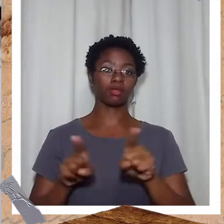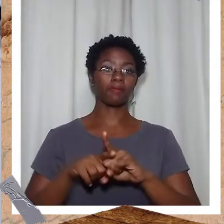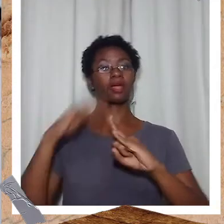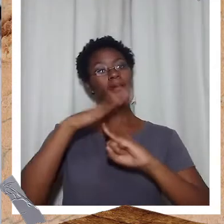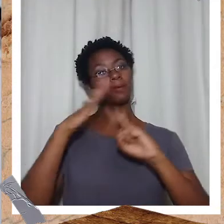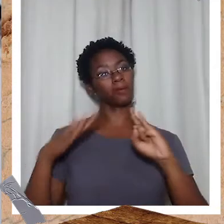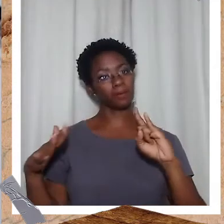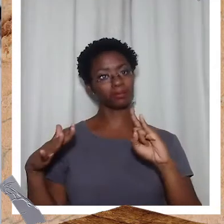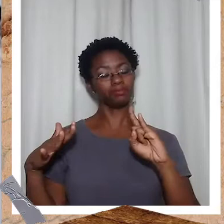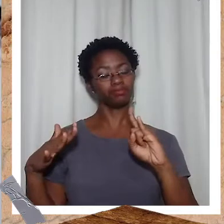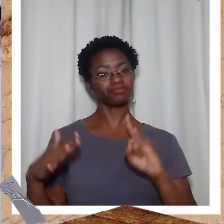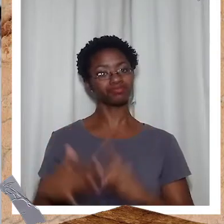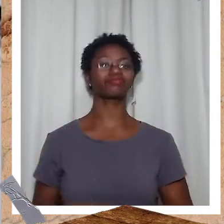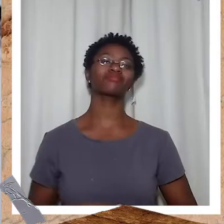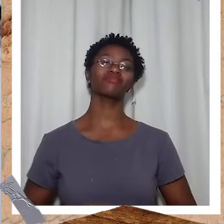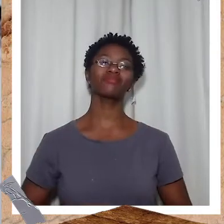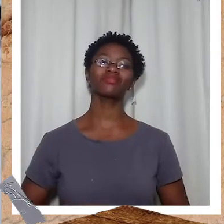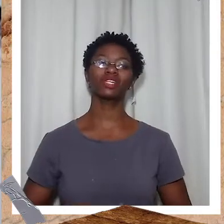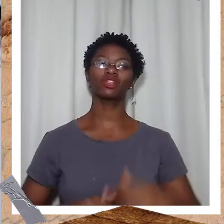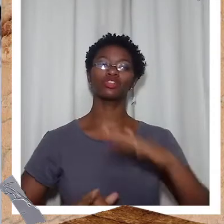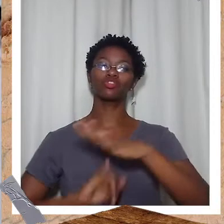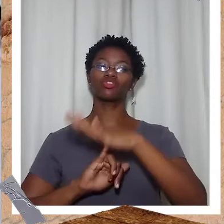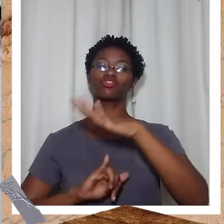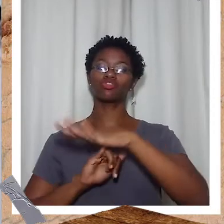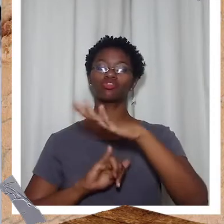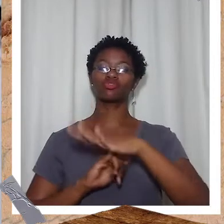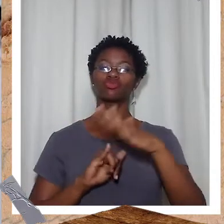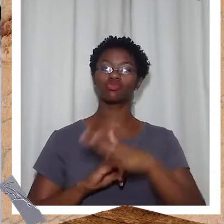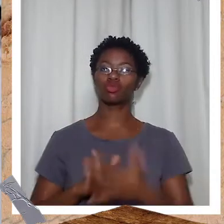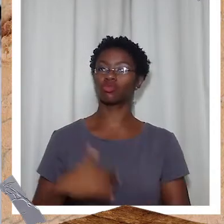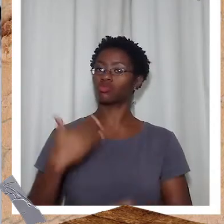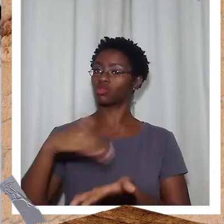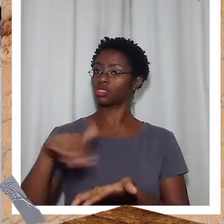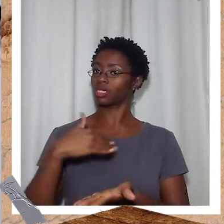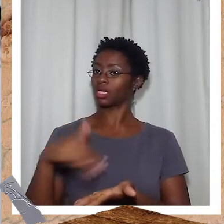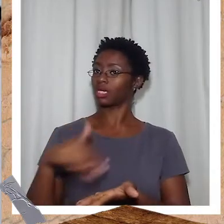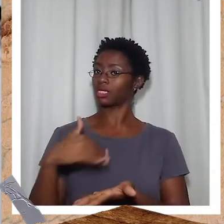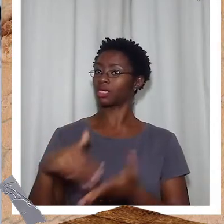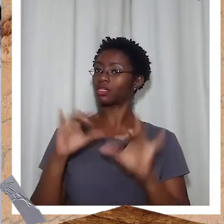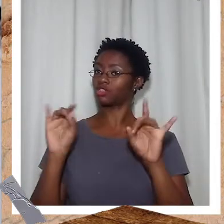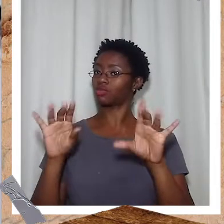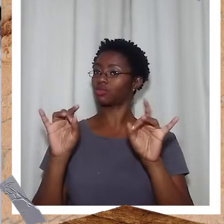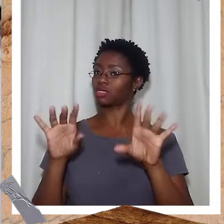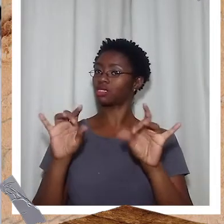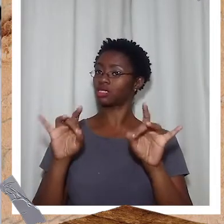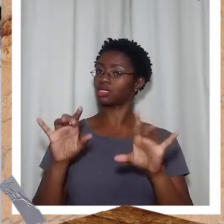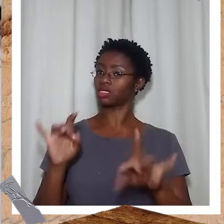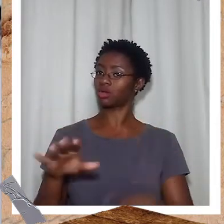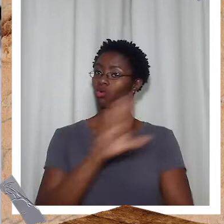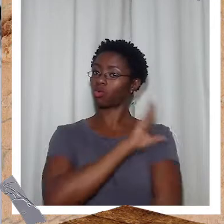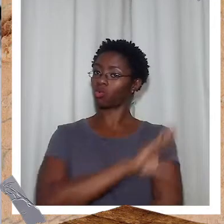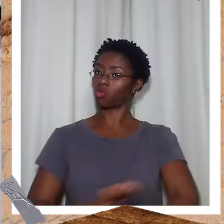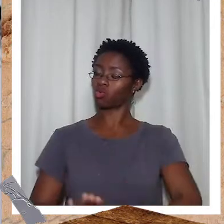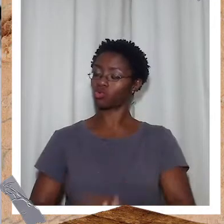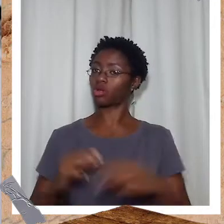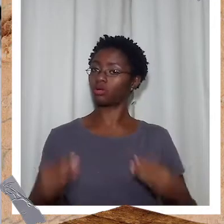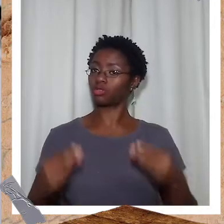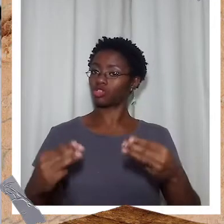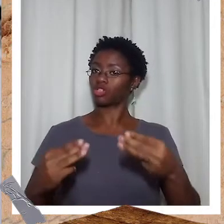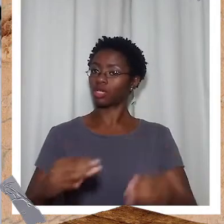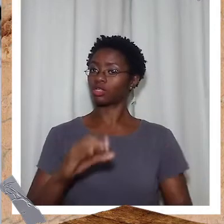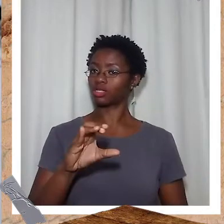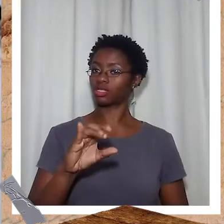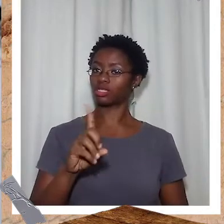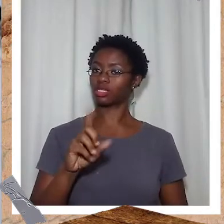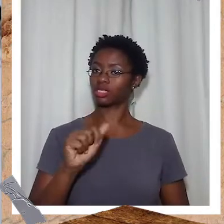MAR. Realização Instituto, Secretaria Especial de Cultura, Ministério da Cidadania